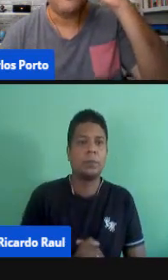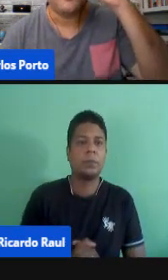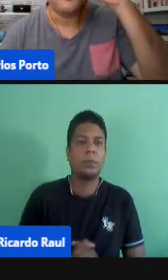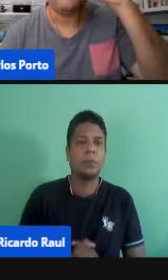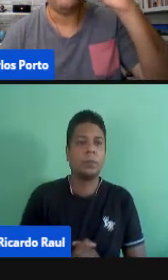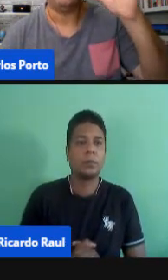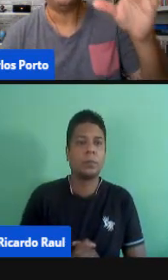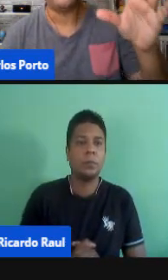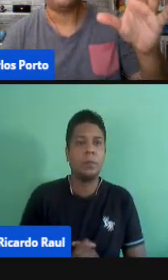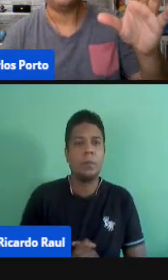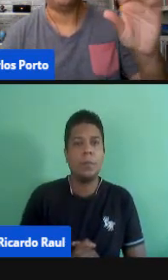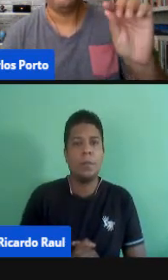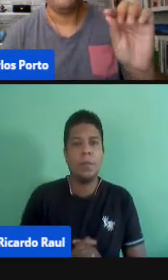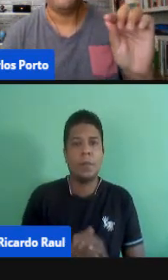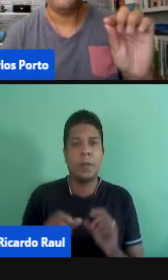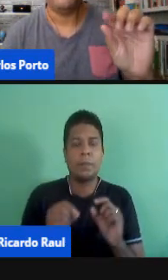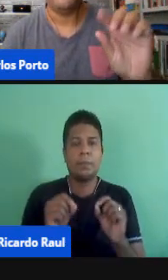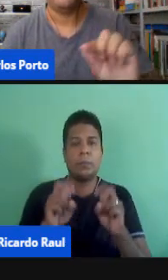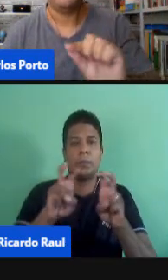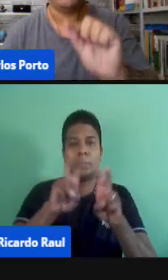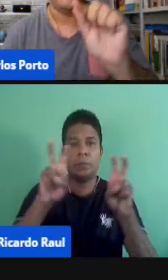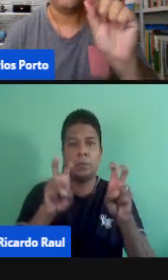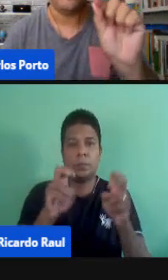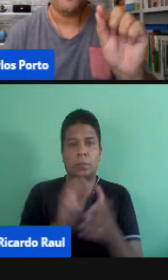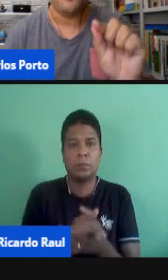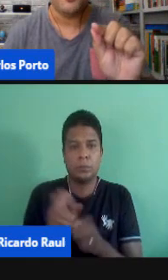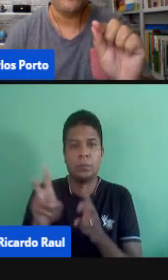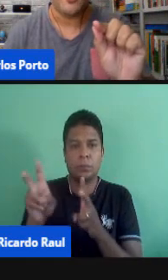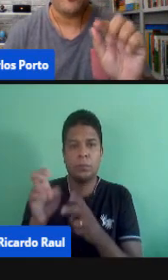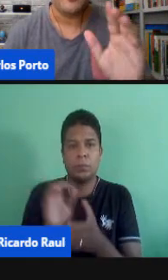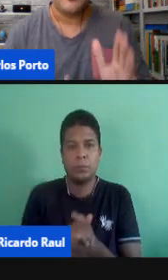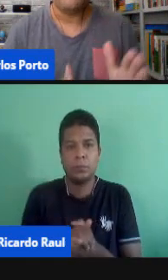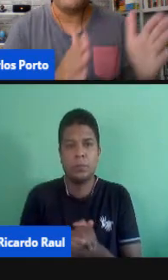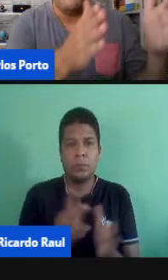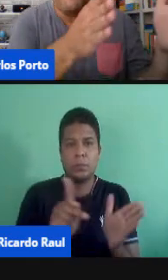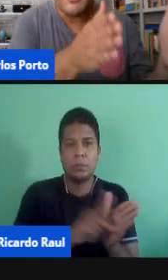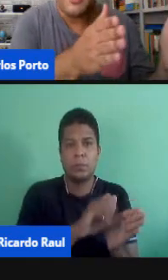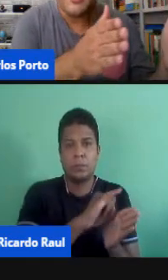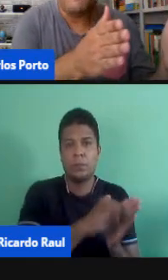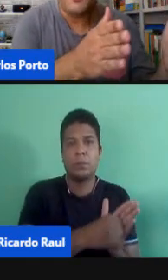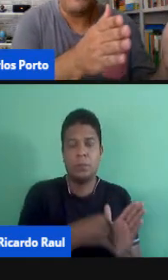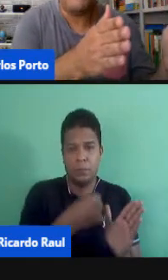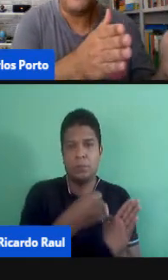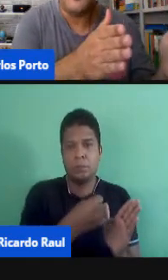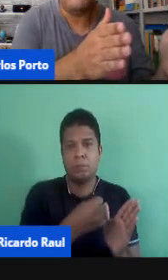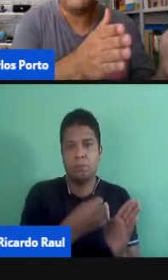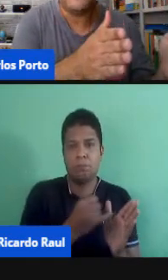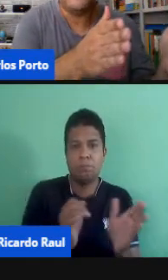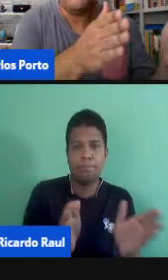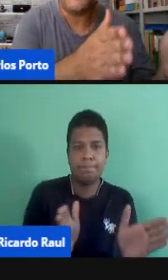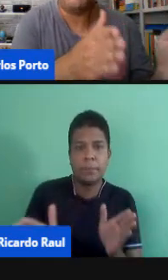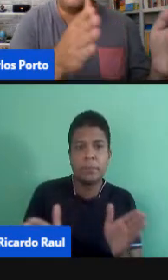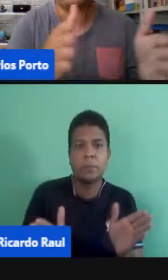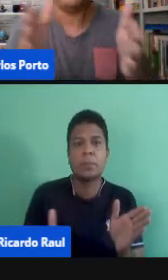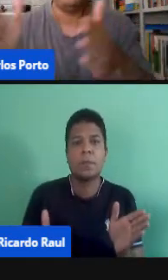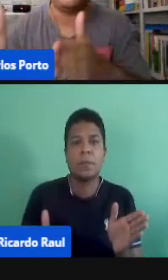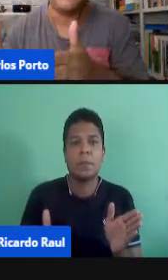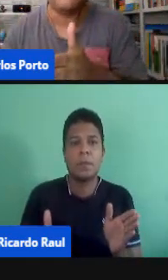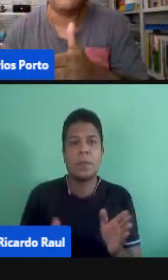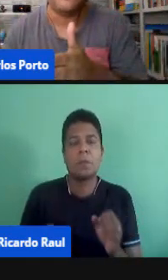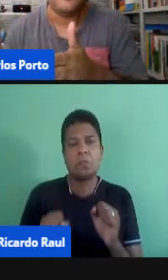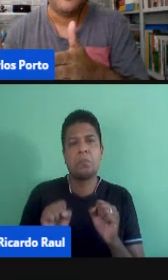nós temos aqui um título da aula. Perceba, nós estamos falando sobre um plano de aula, mas que, paralelamente, nós poderíamos ter aqui um mapa